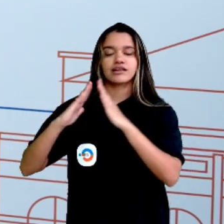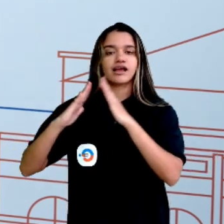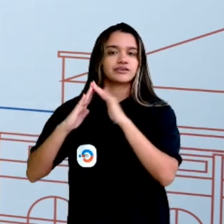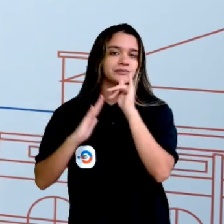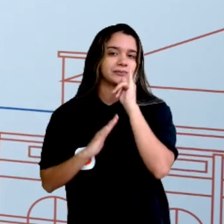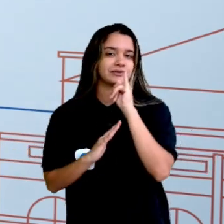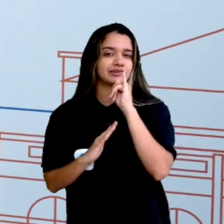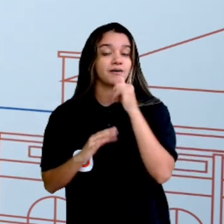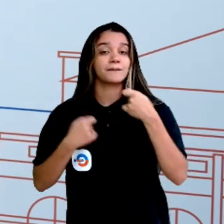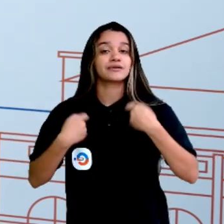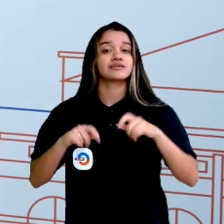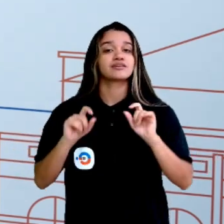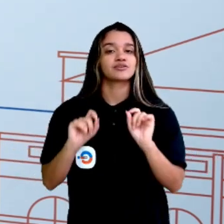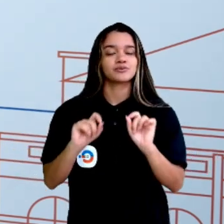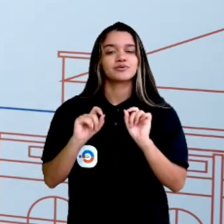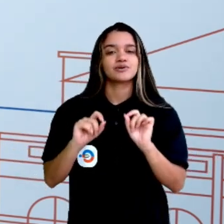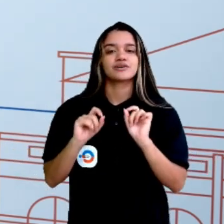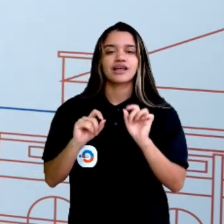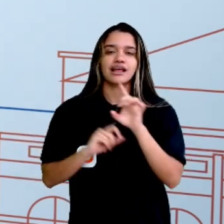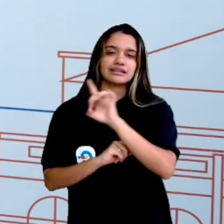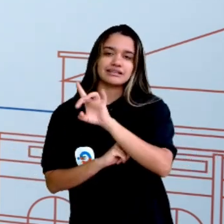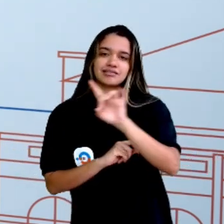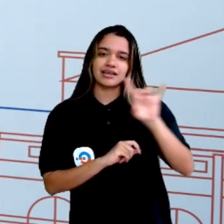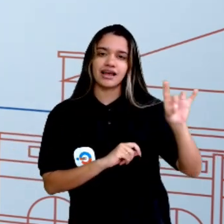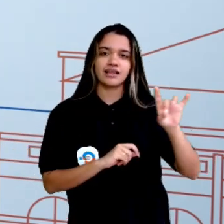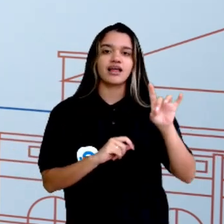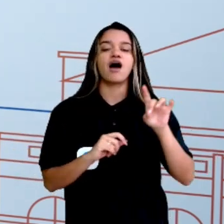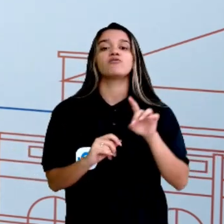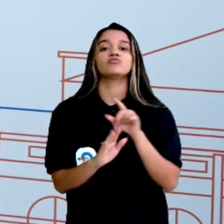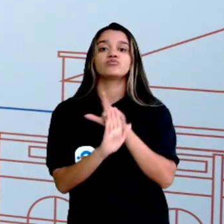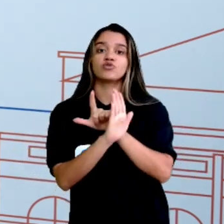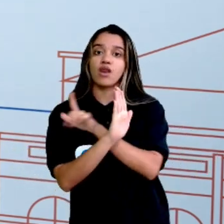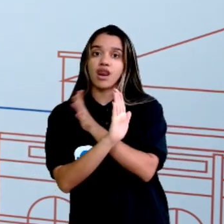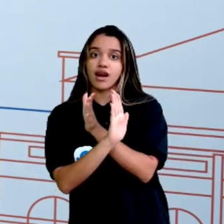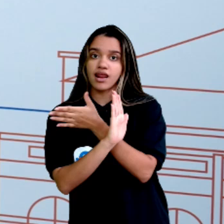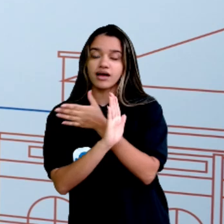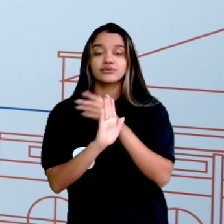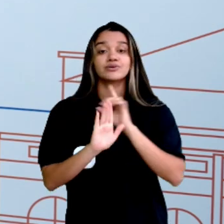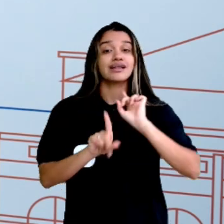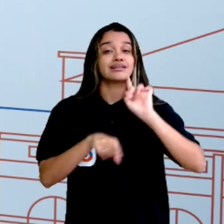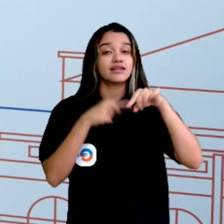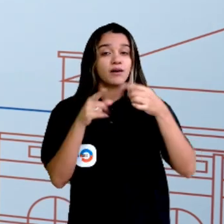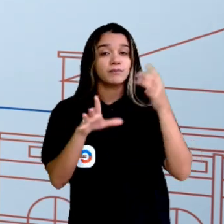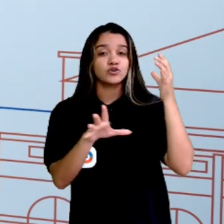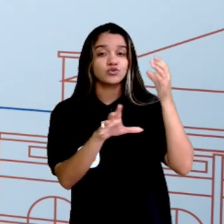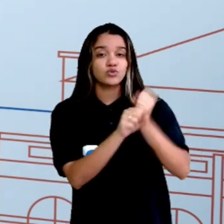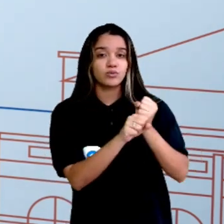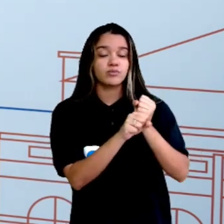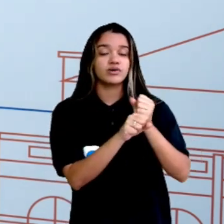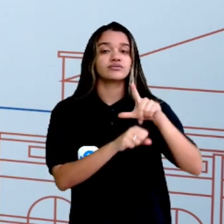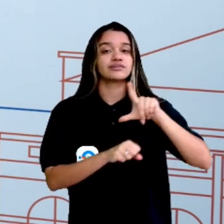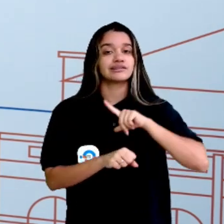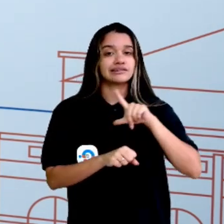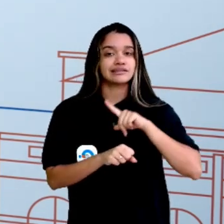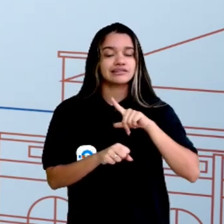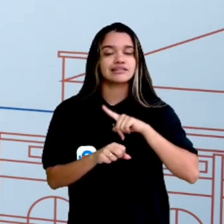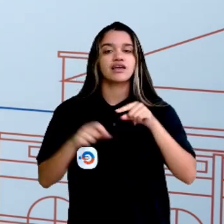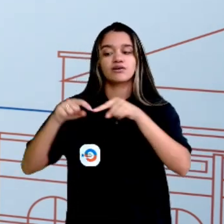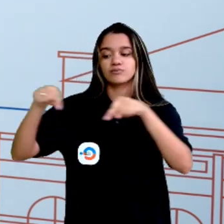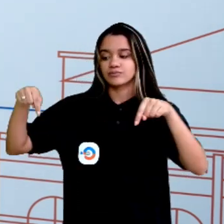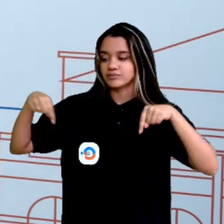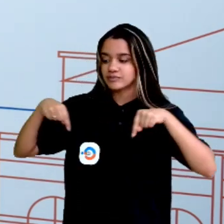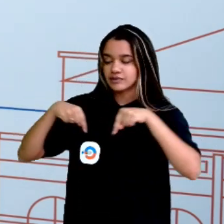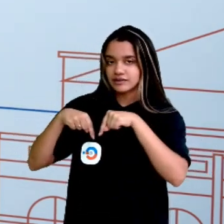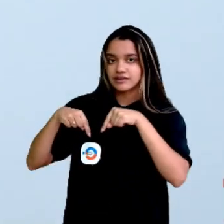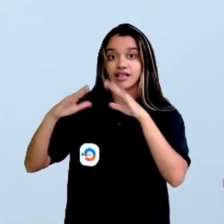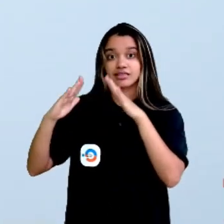exemplo, precisamos saber a medida de cada um dos seus lados. E depois, somamos para obter a medida ou tamanho do